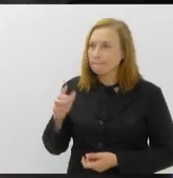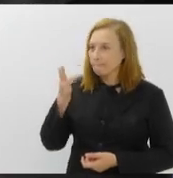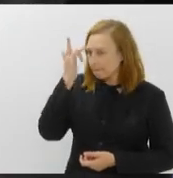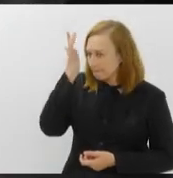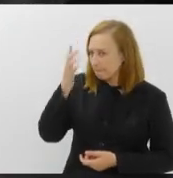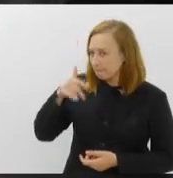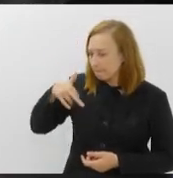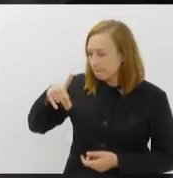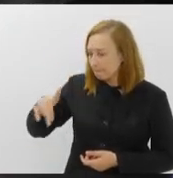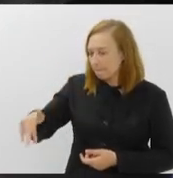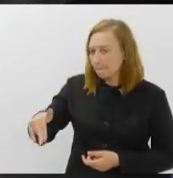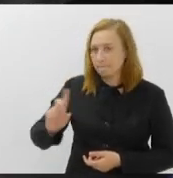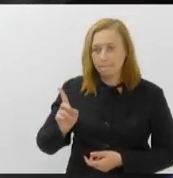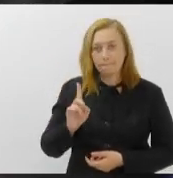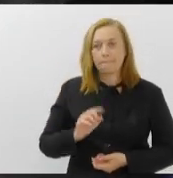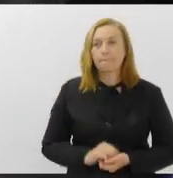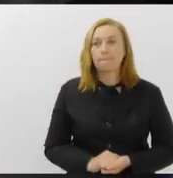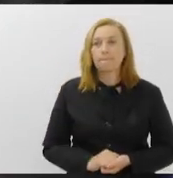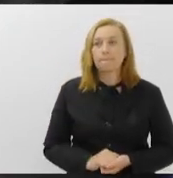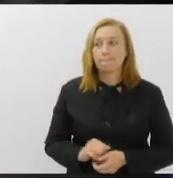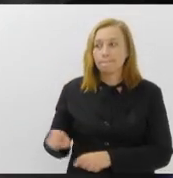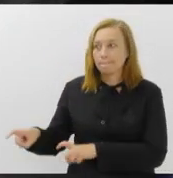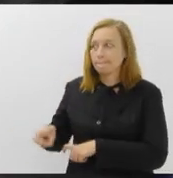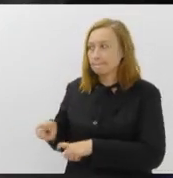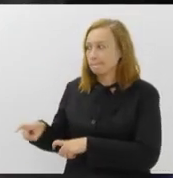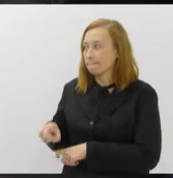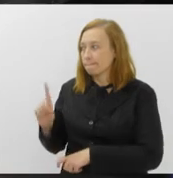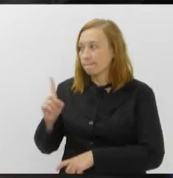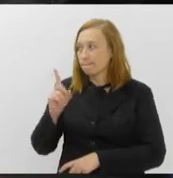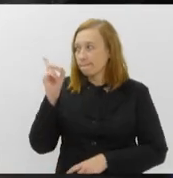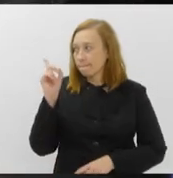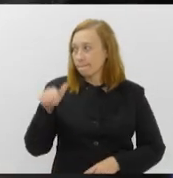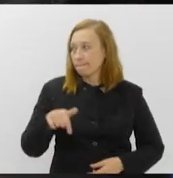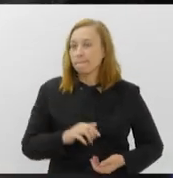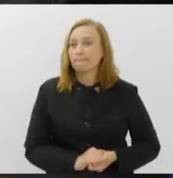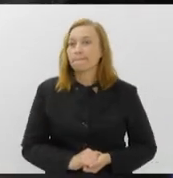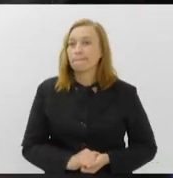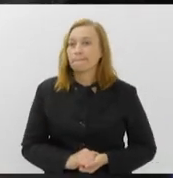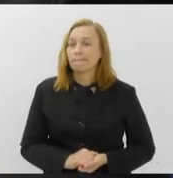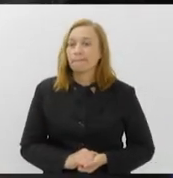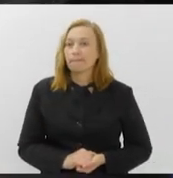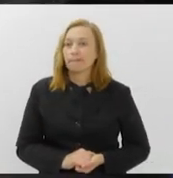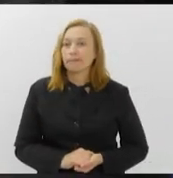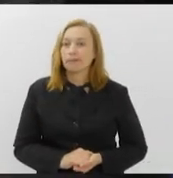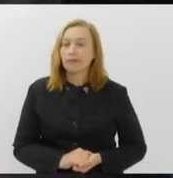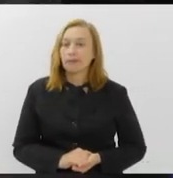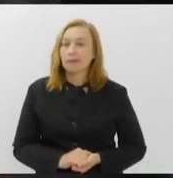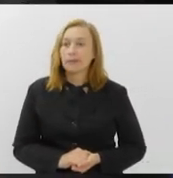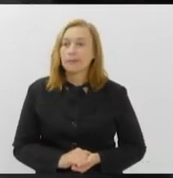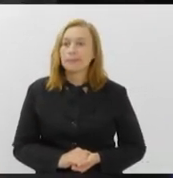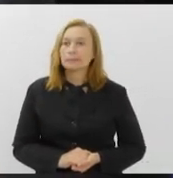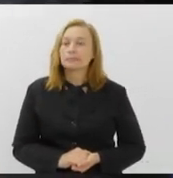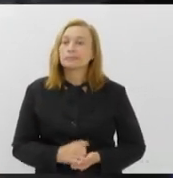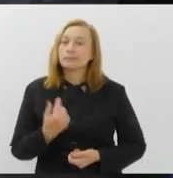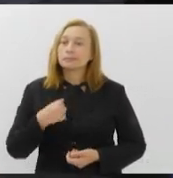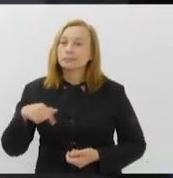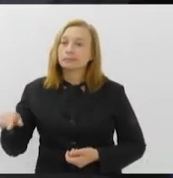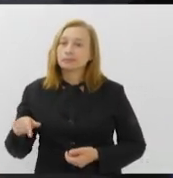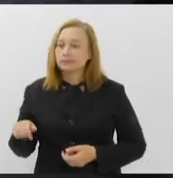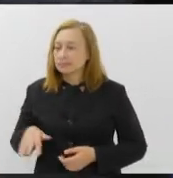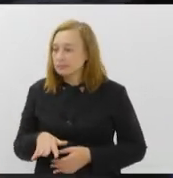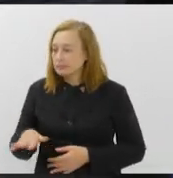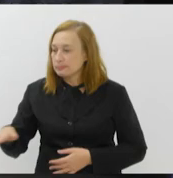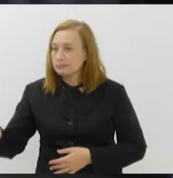é. Notadamente na área rural. Também não é. Nem todo mundo tem o tempo disponível. Eu fui participar de uma reunião na comunidade de